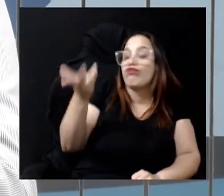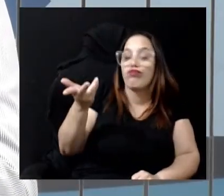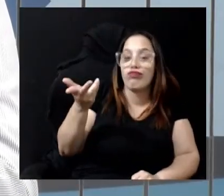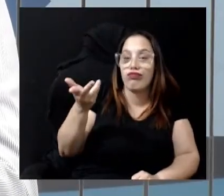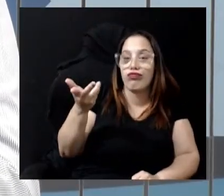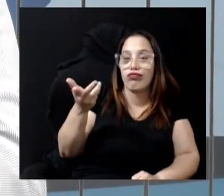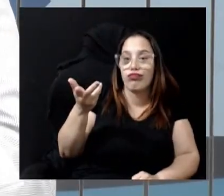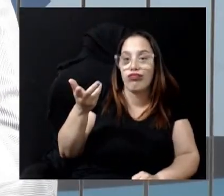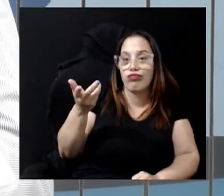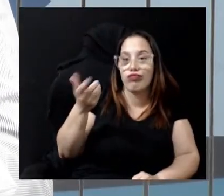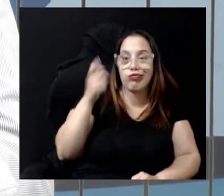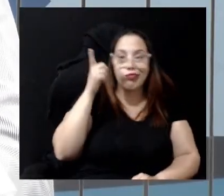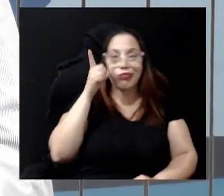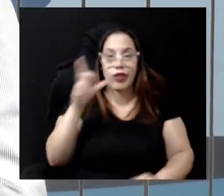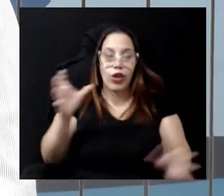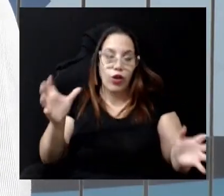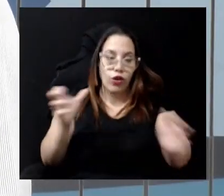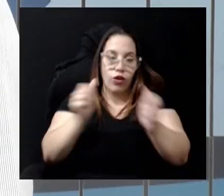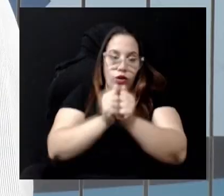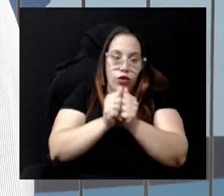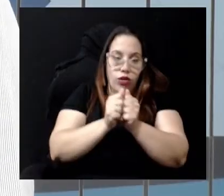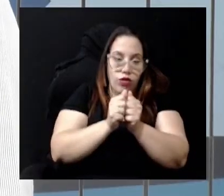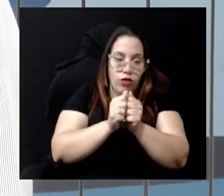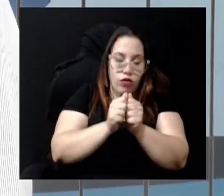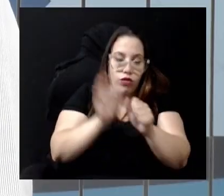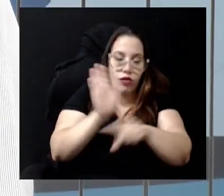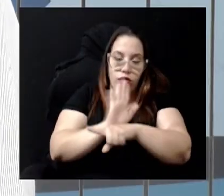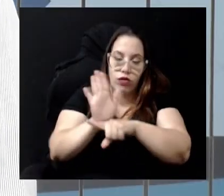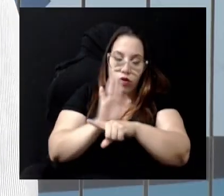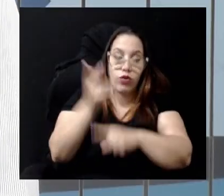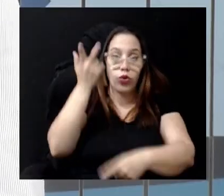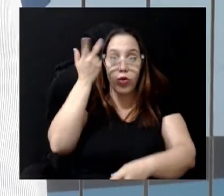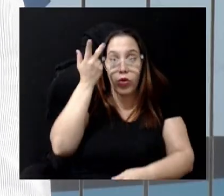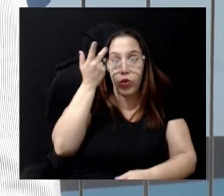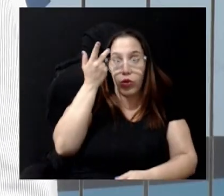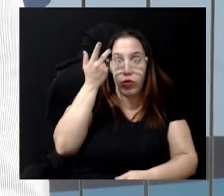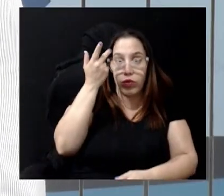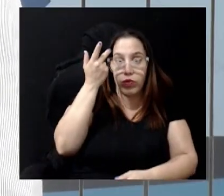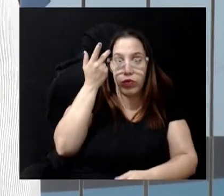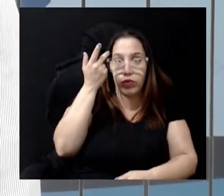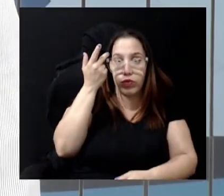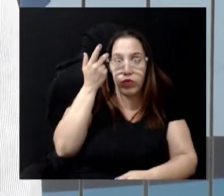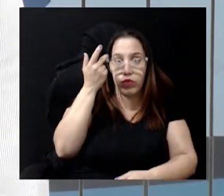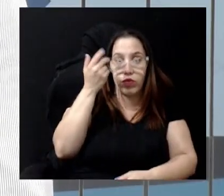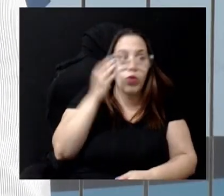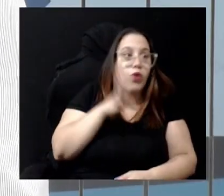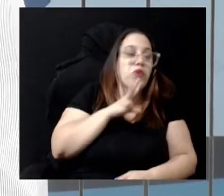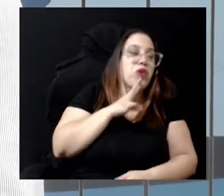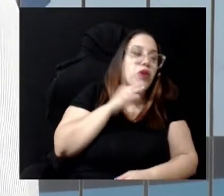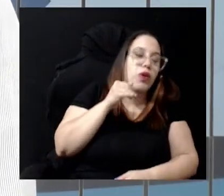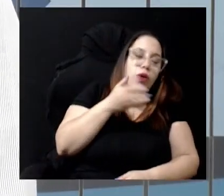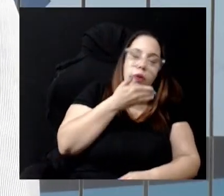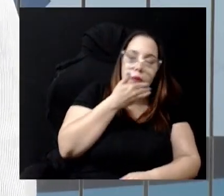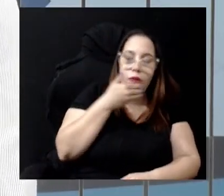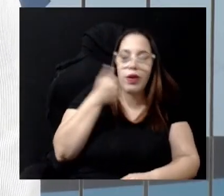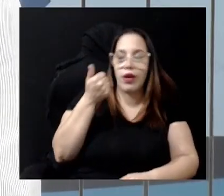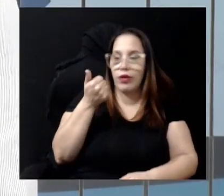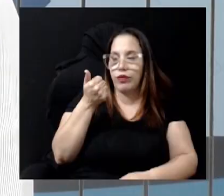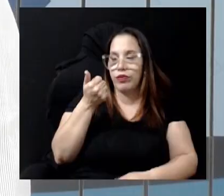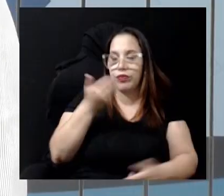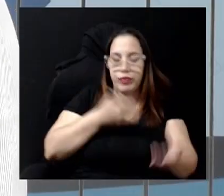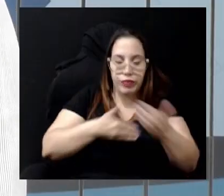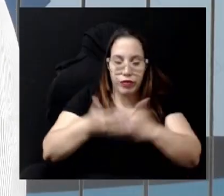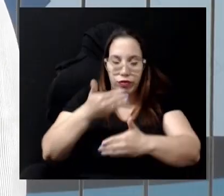nos reunir para assistir algo em comum, né, é o espaço que a gente acaba nos conhecendo melhor, troca melhor, estamos